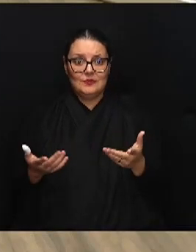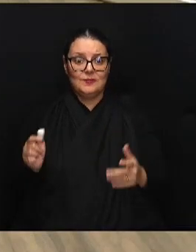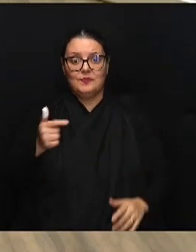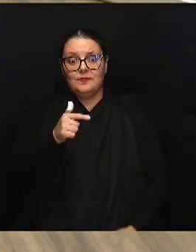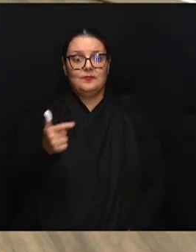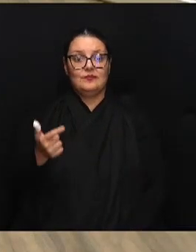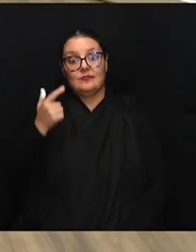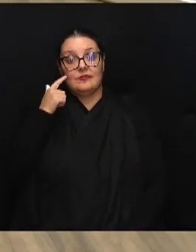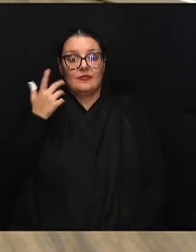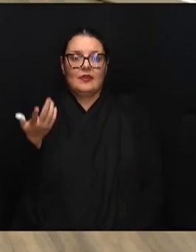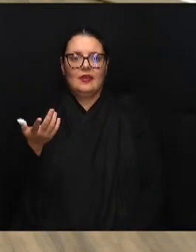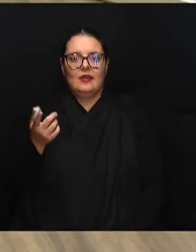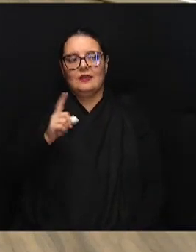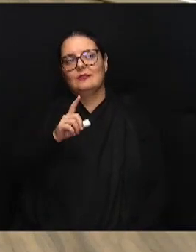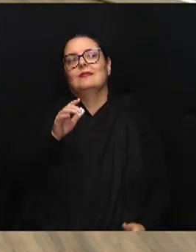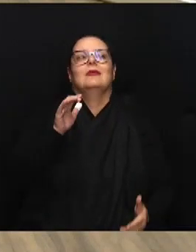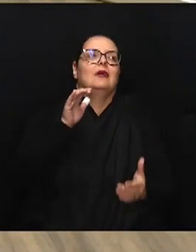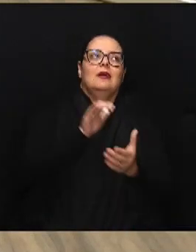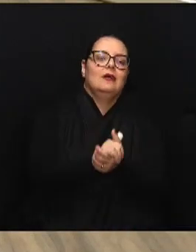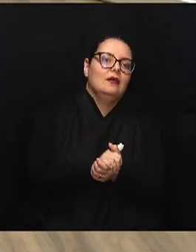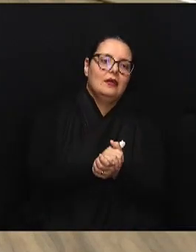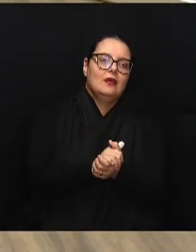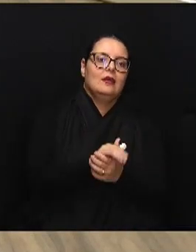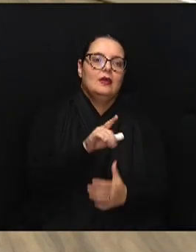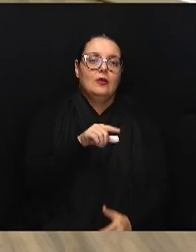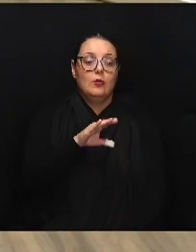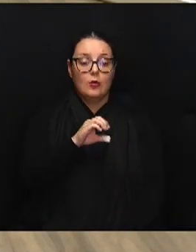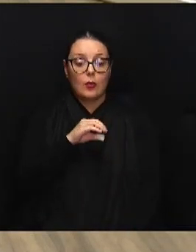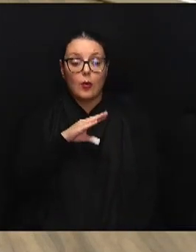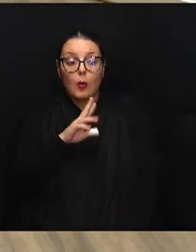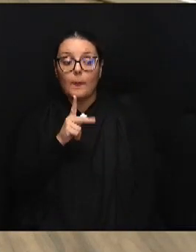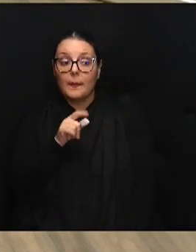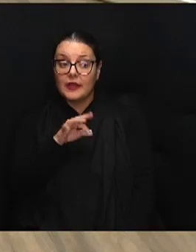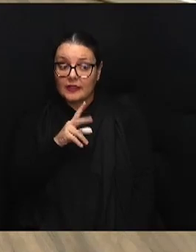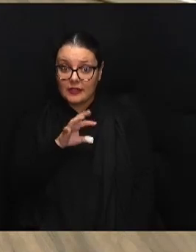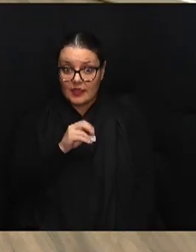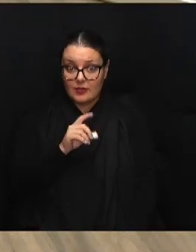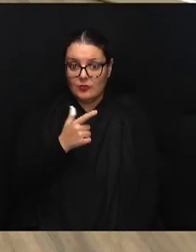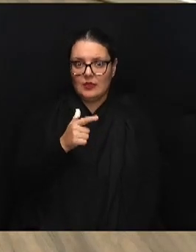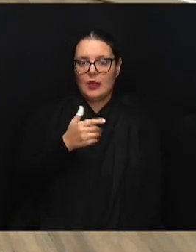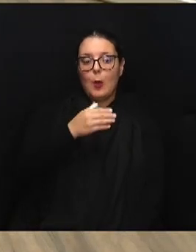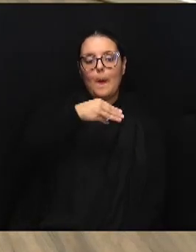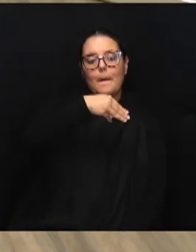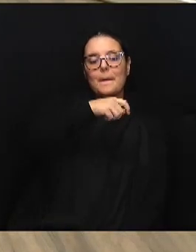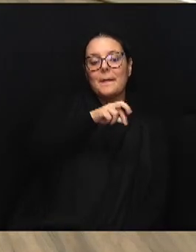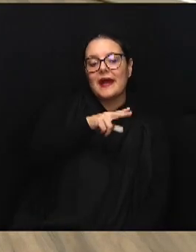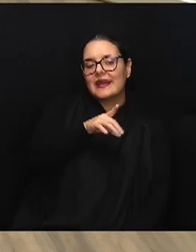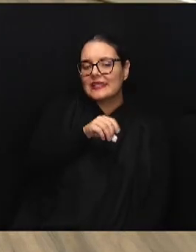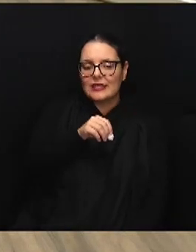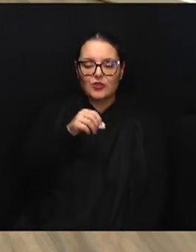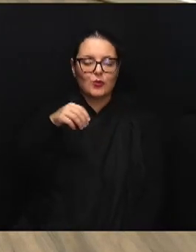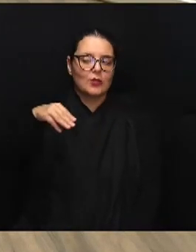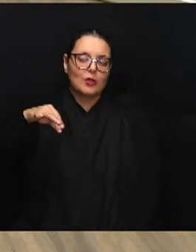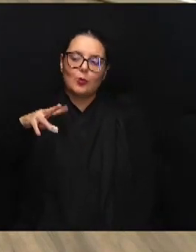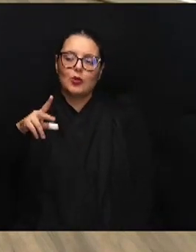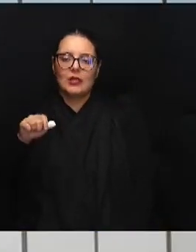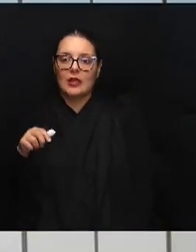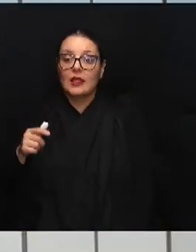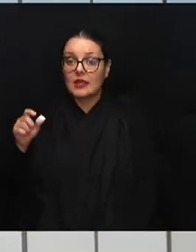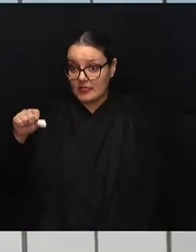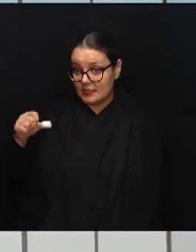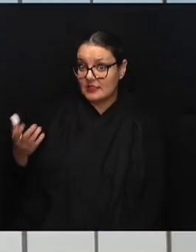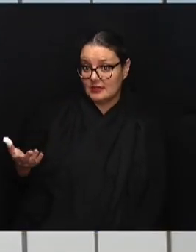tanto assim, não é marido e mulher, é um companheiro. Exatamente. Né? Já não tem mais essas nomenclaturas, né? Exato.